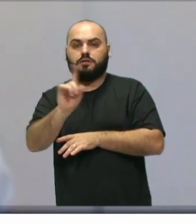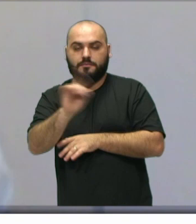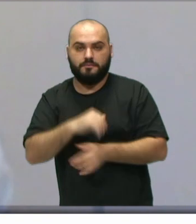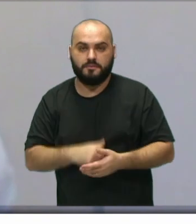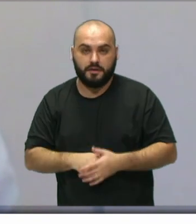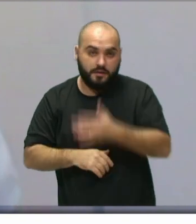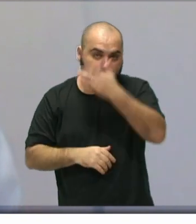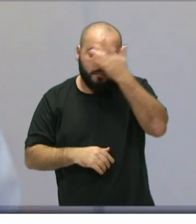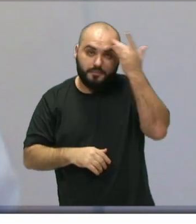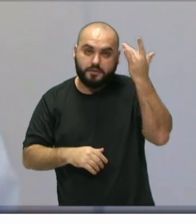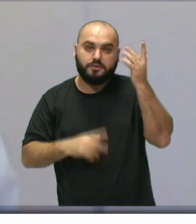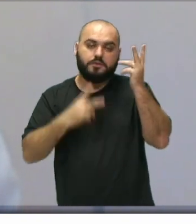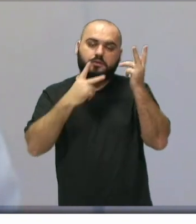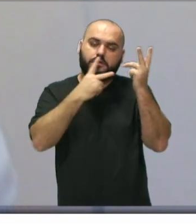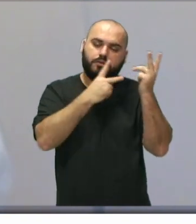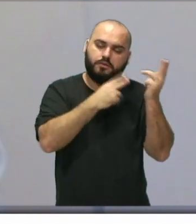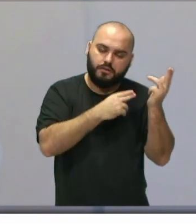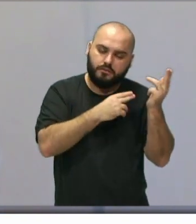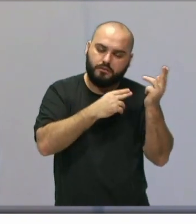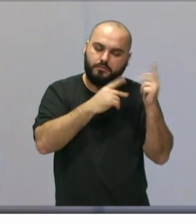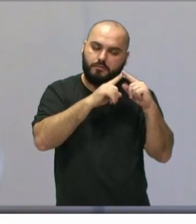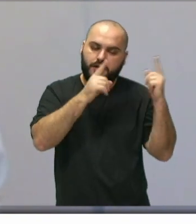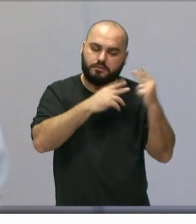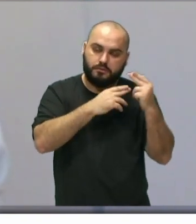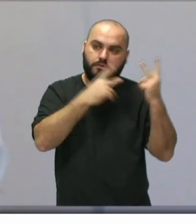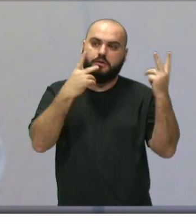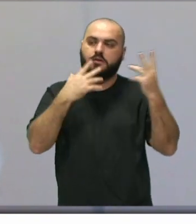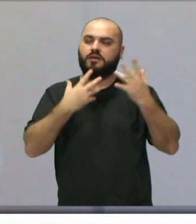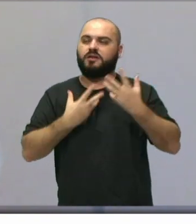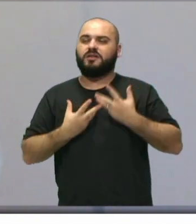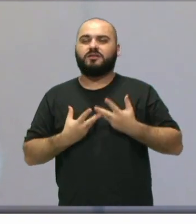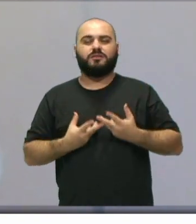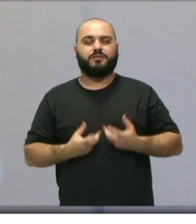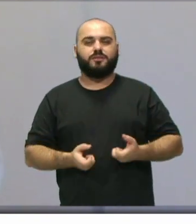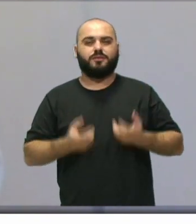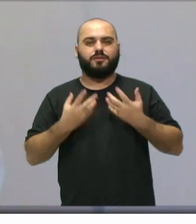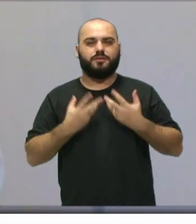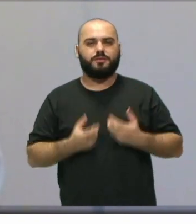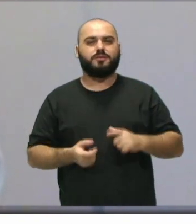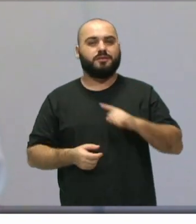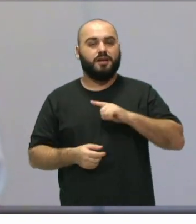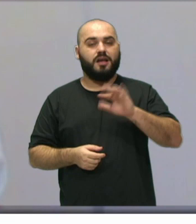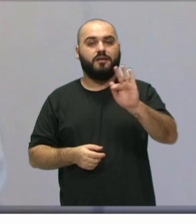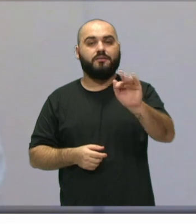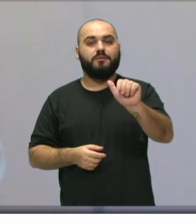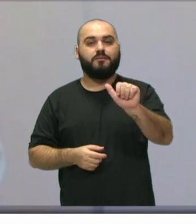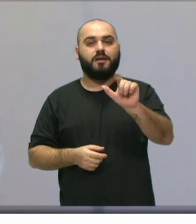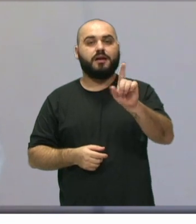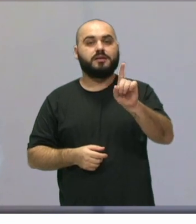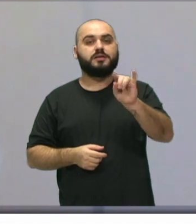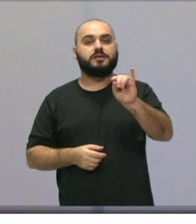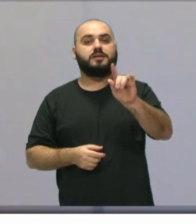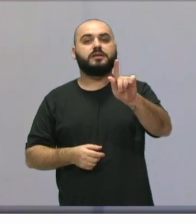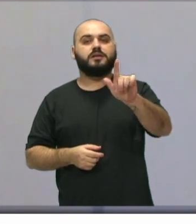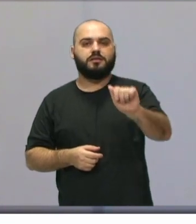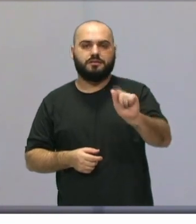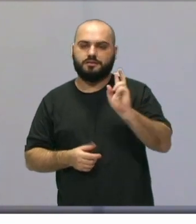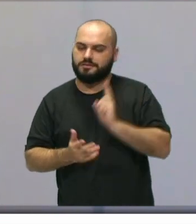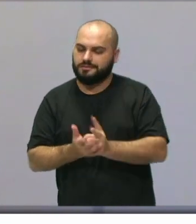acorda sempre cansado, e isso faz com que ele tenha fadiga crônica, ou seja, estão